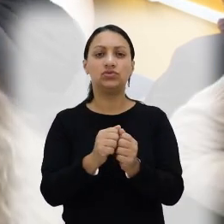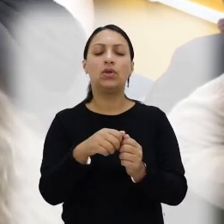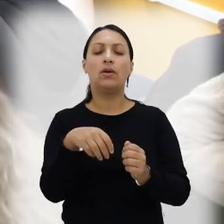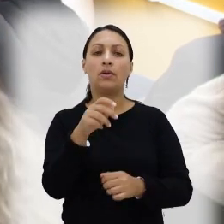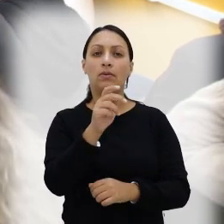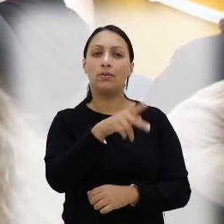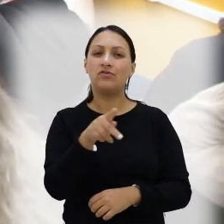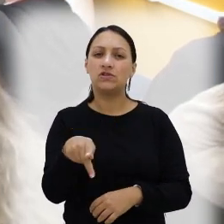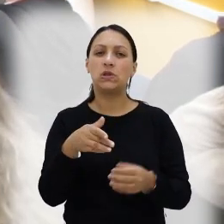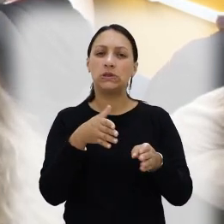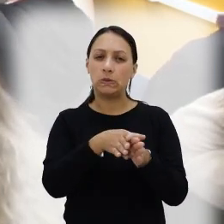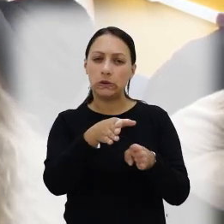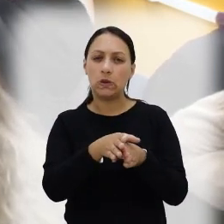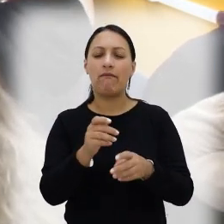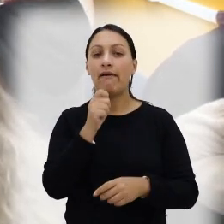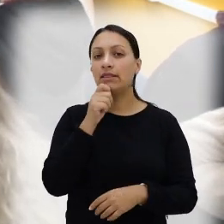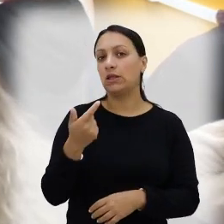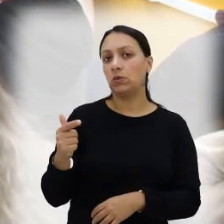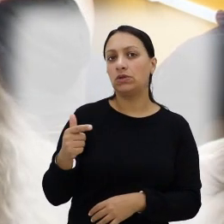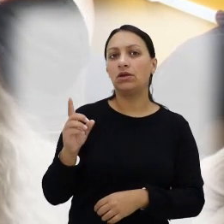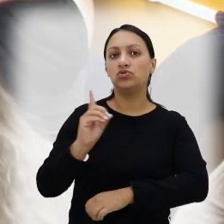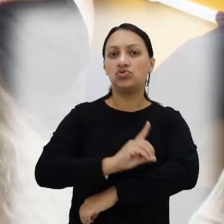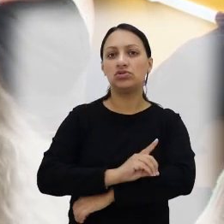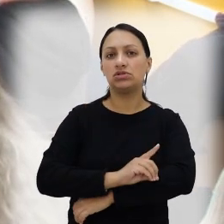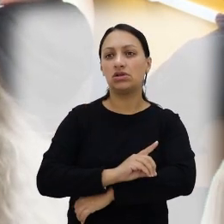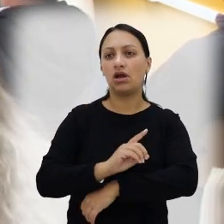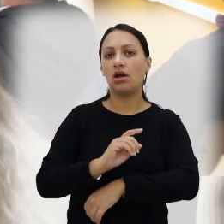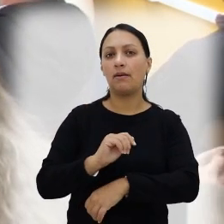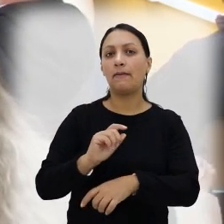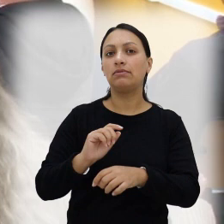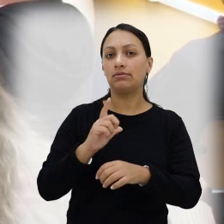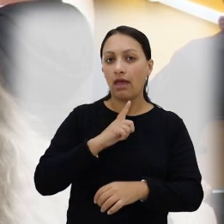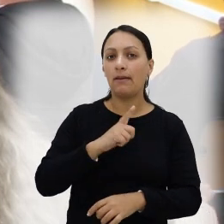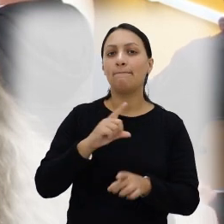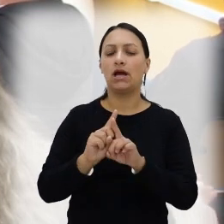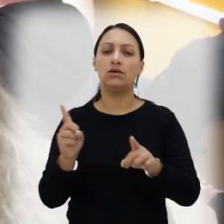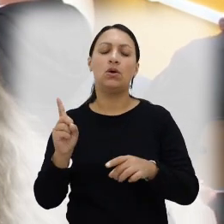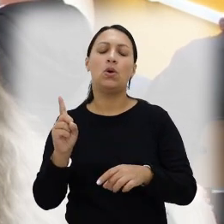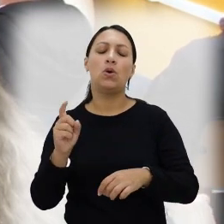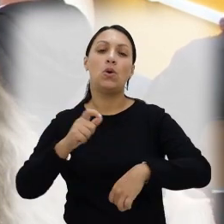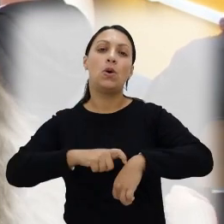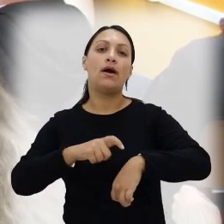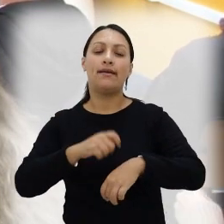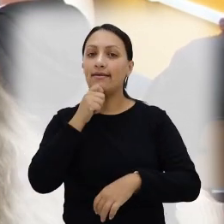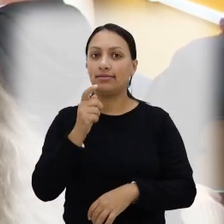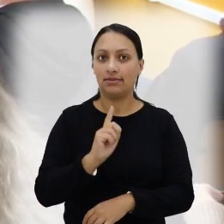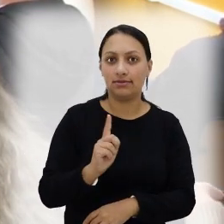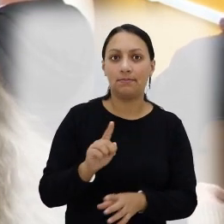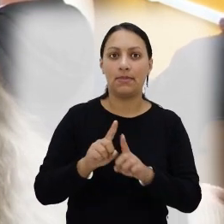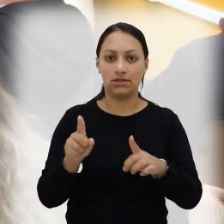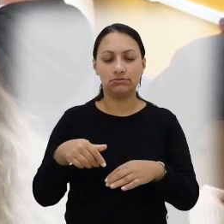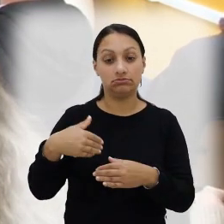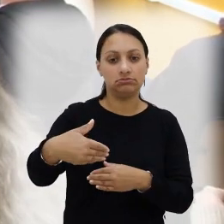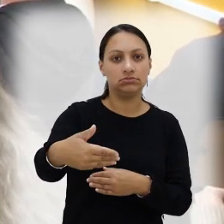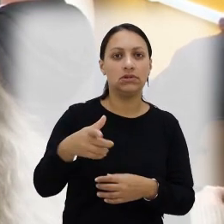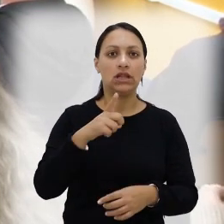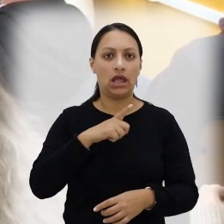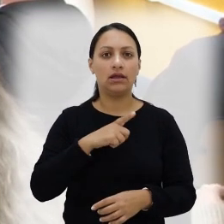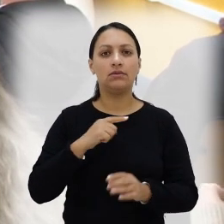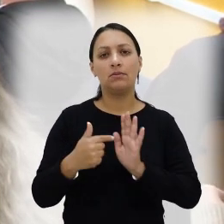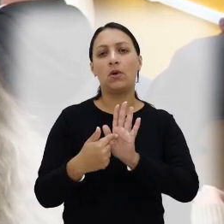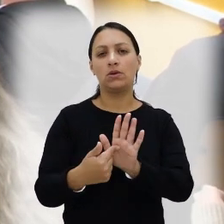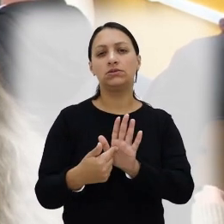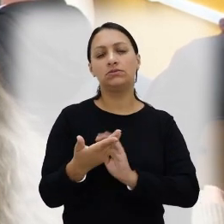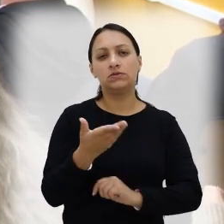mentores. Né? A gente só não tem a janela do horário, mas a janela da data, sim. Mas tão logo a gente tem a janela da data, a gente já passa